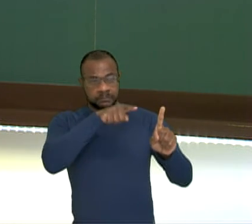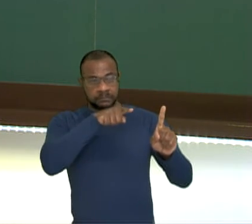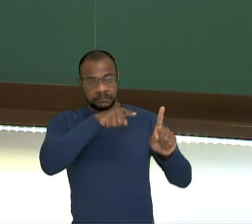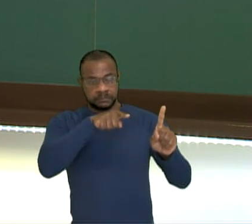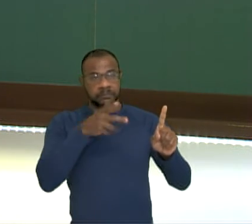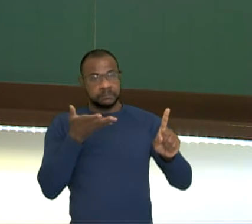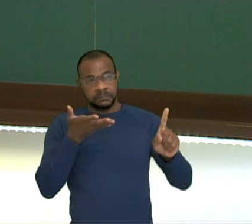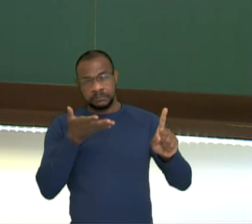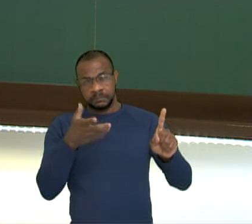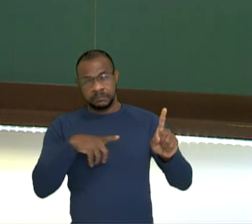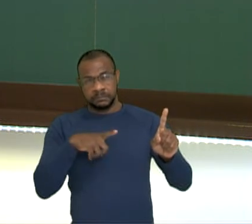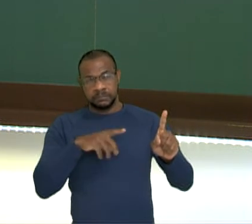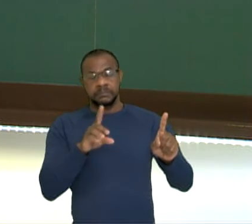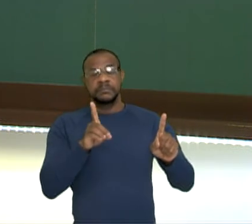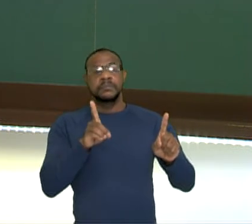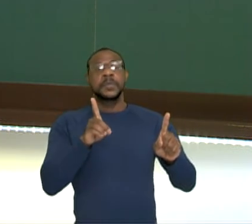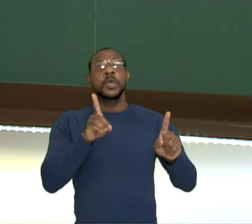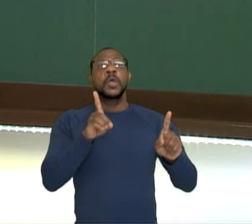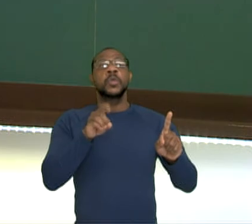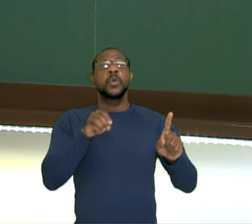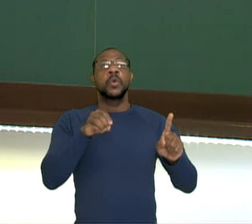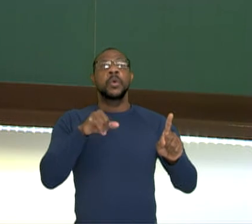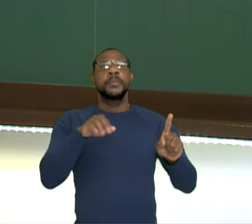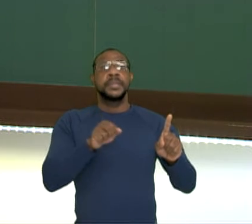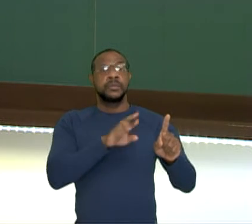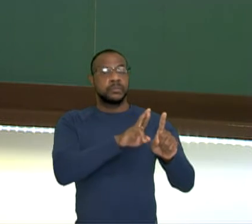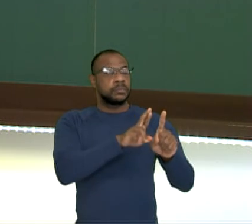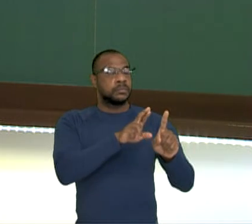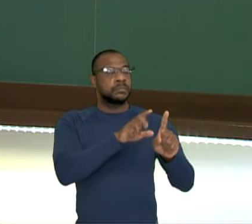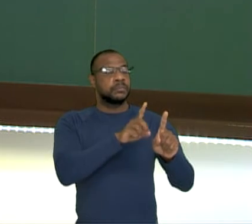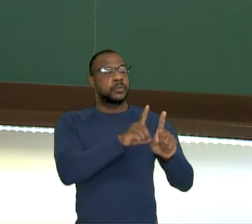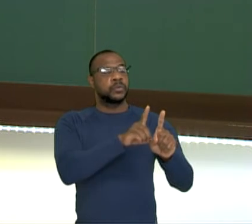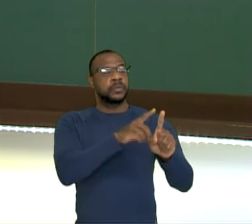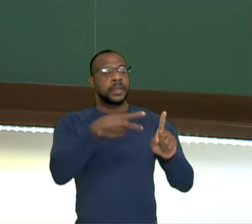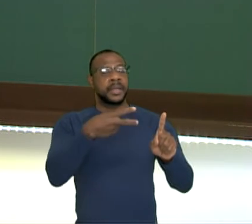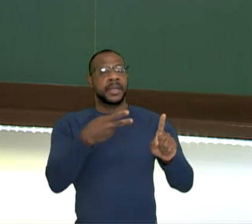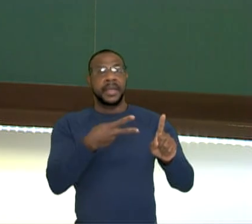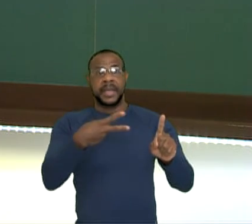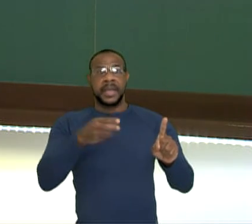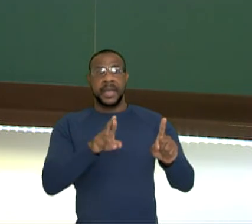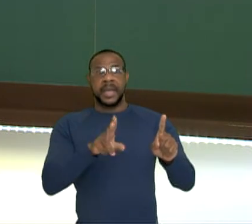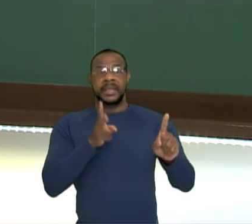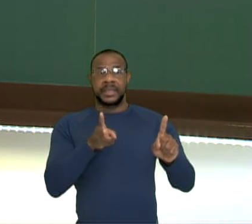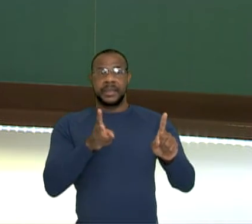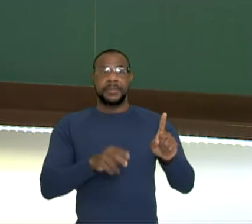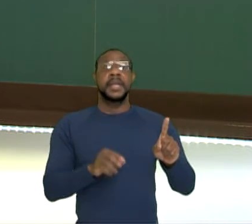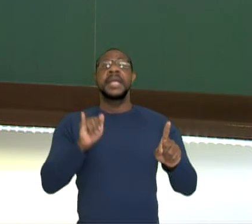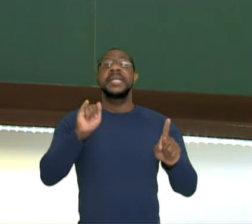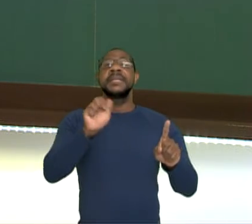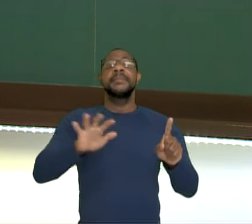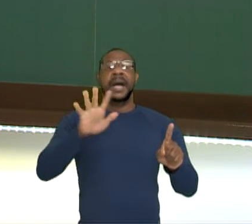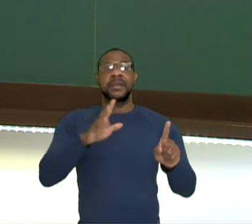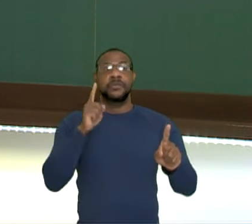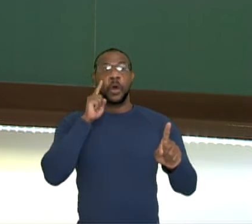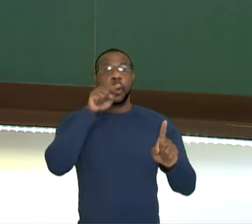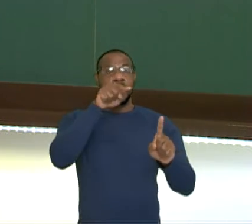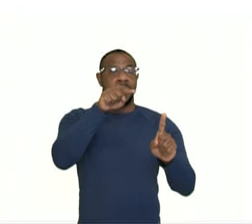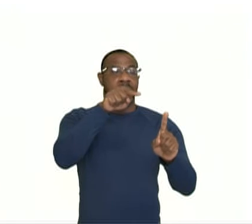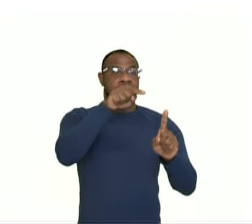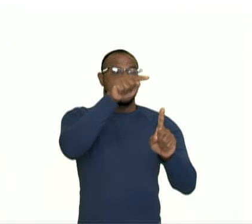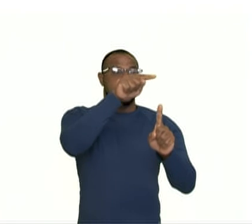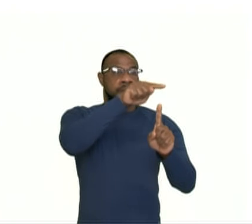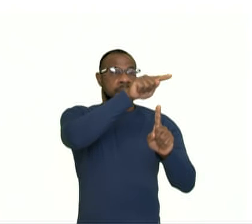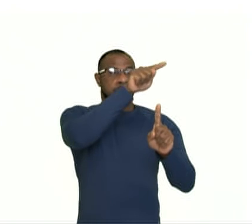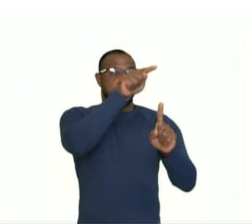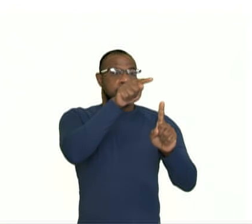eu vou ter no domínio, sempre em R, a imagem. Vou olhar aqui no gráfico, olha aqui a minha imagem, ela